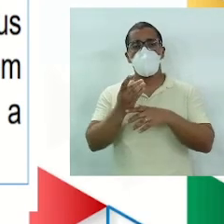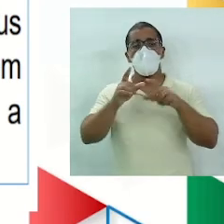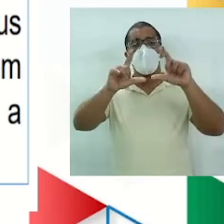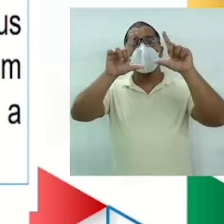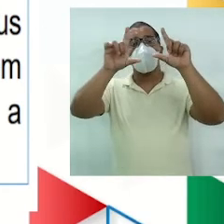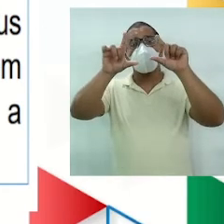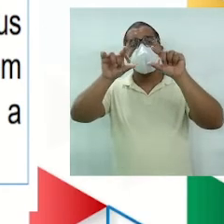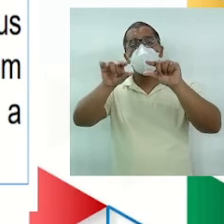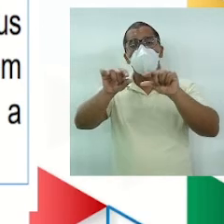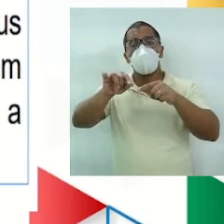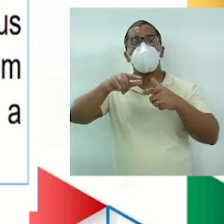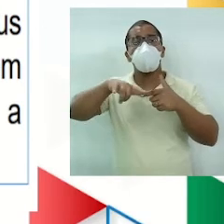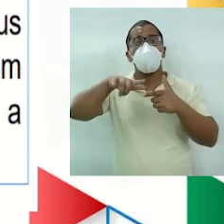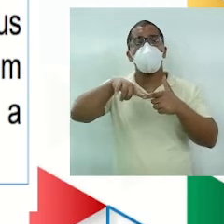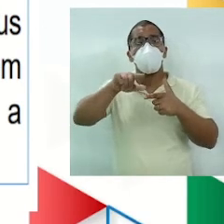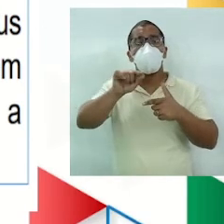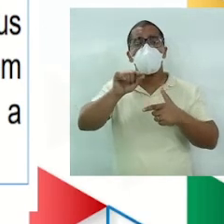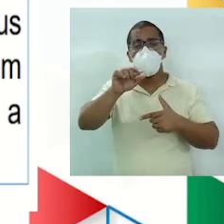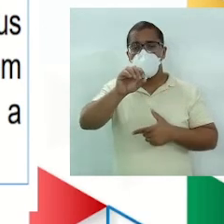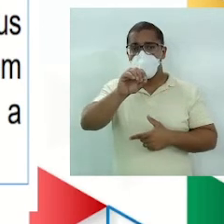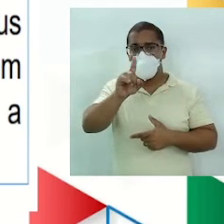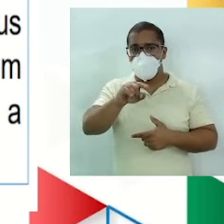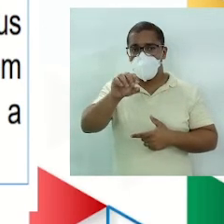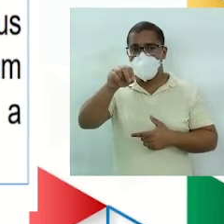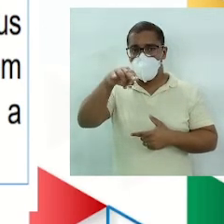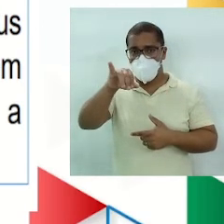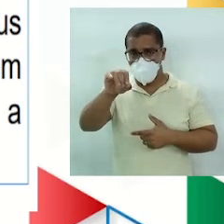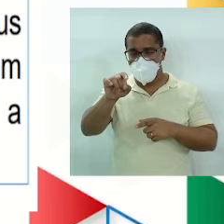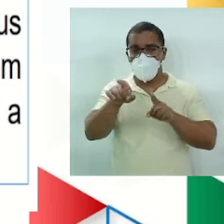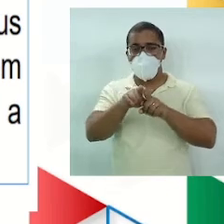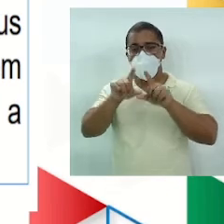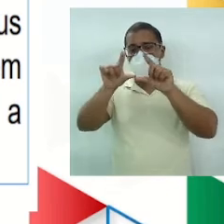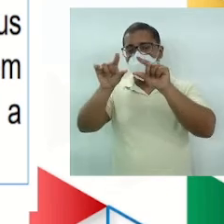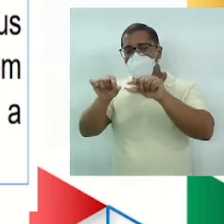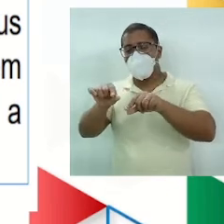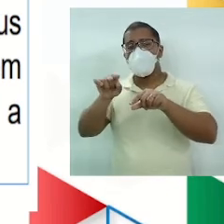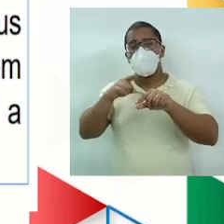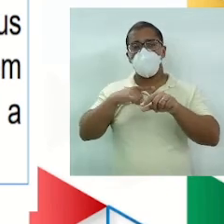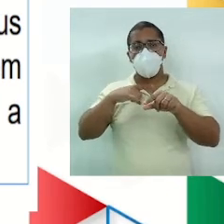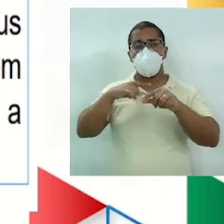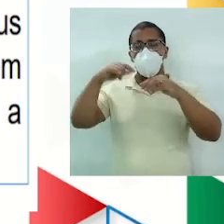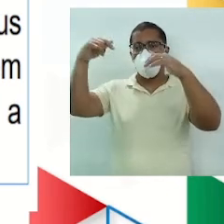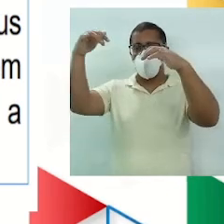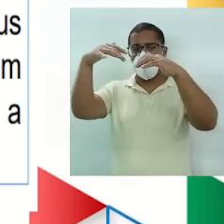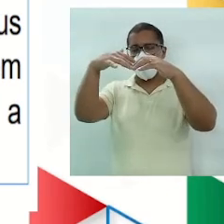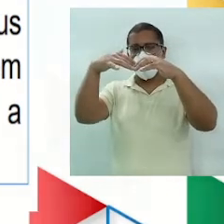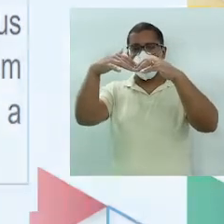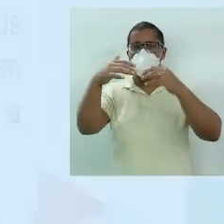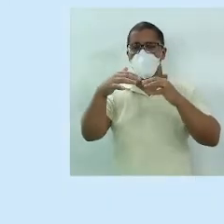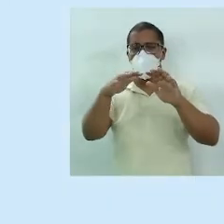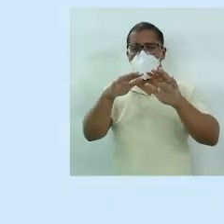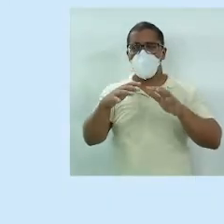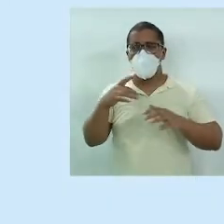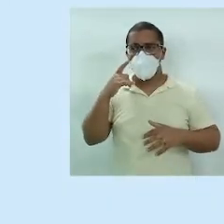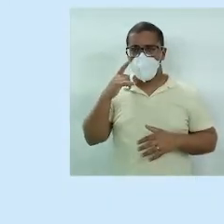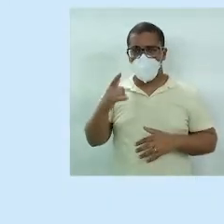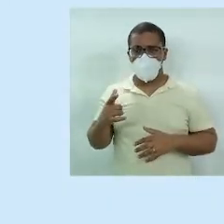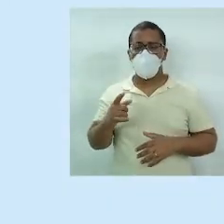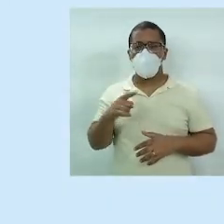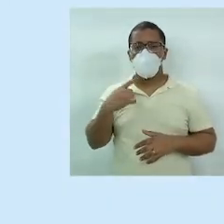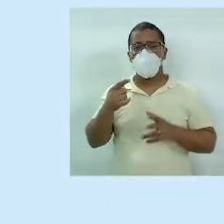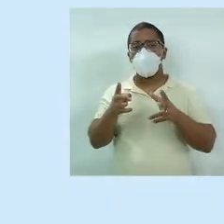a concentração de ozônio e a filtragem dos raios ultravioletas. Veja como é tranquilo, não é? A